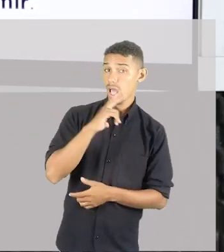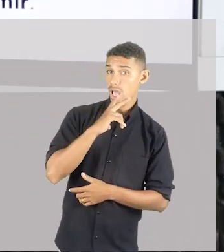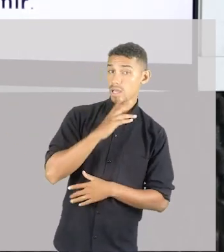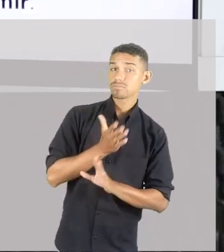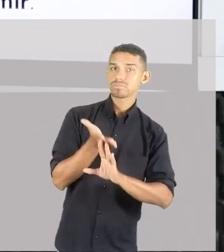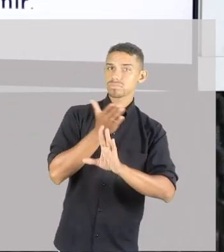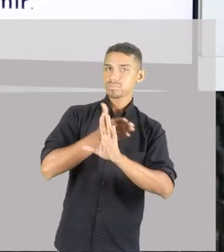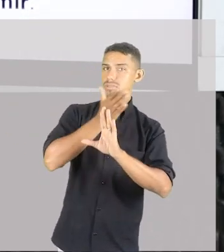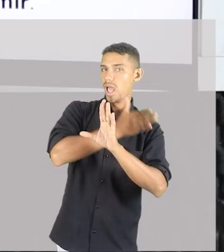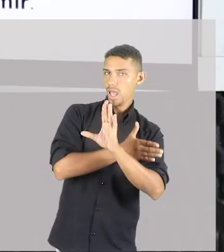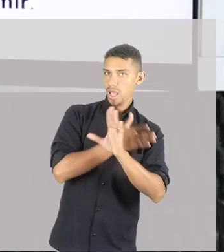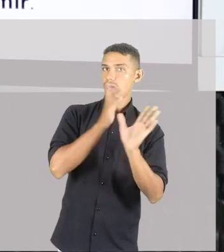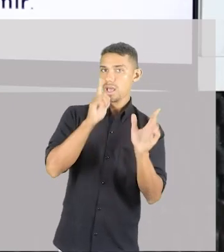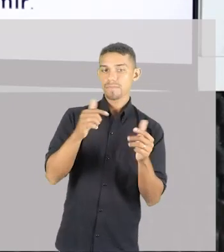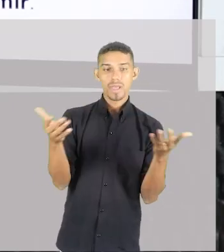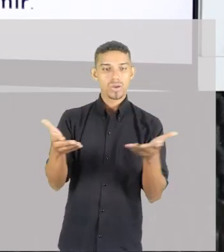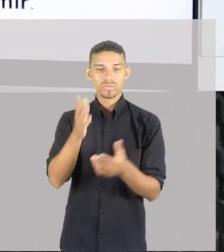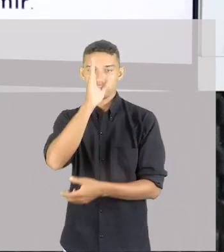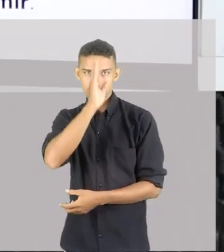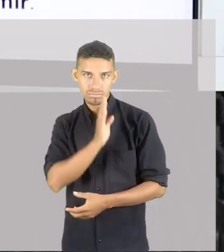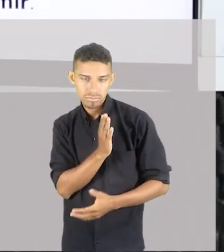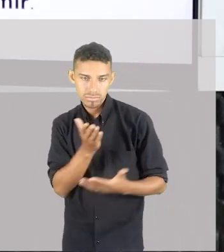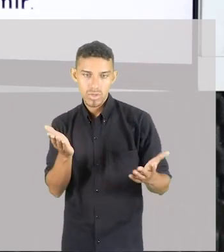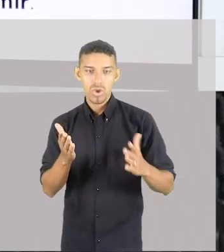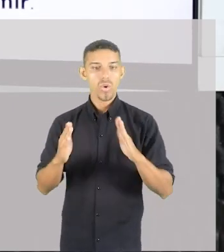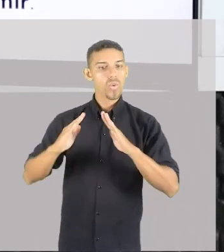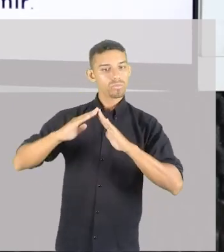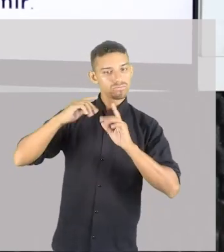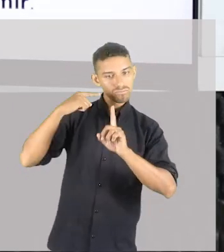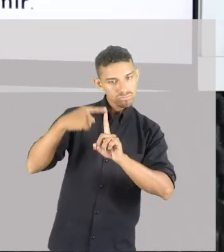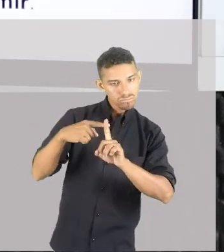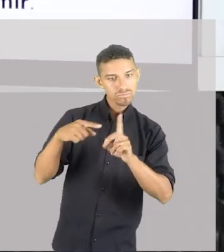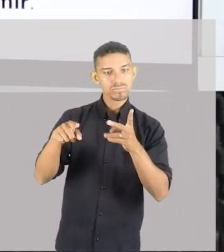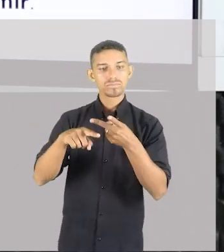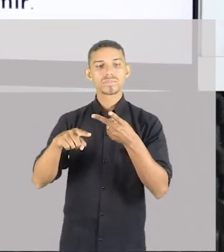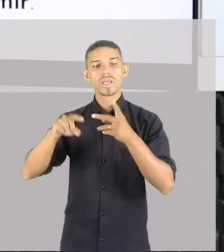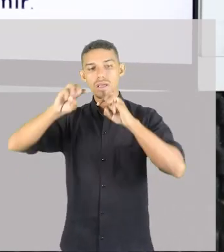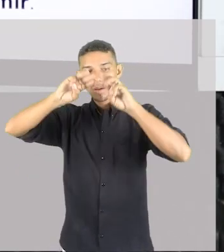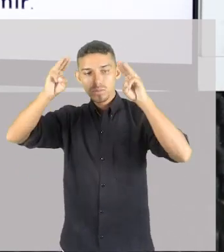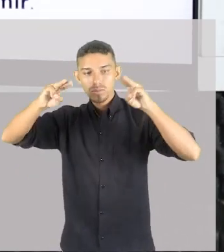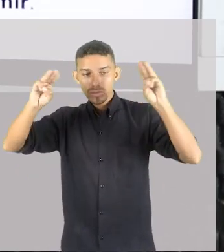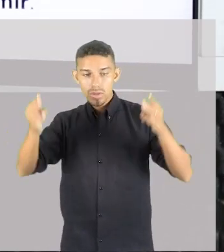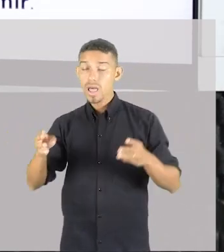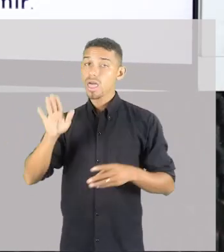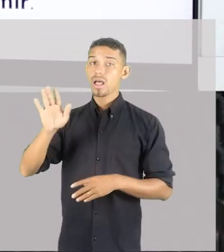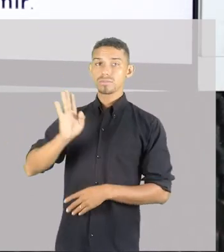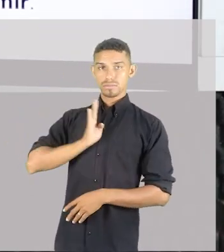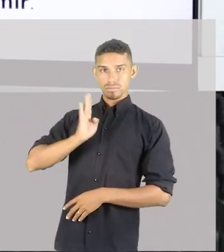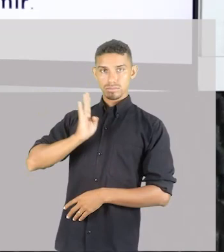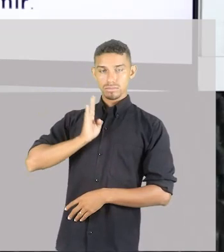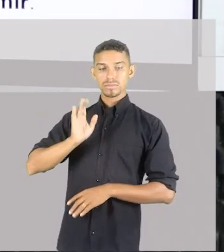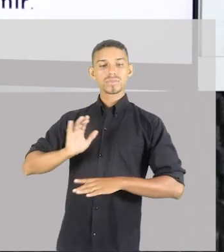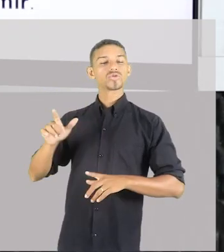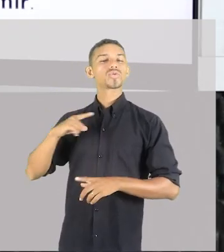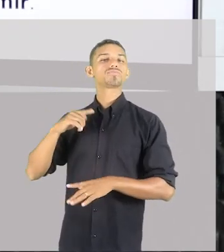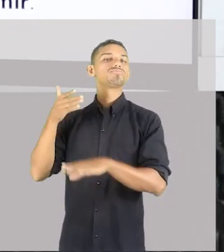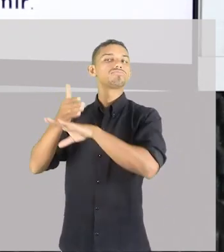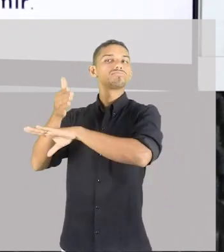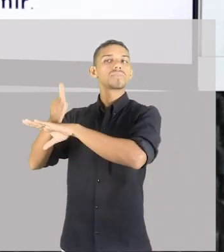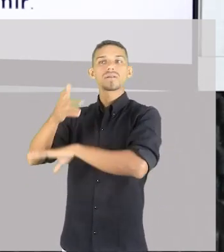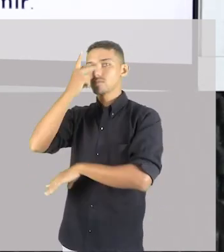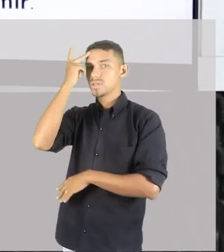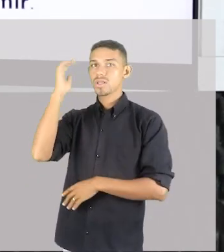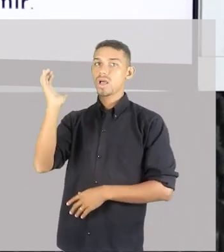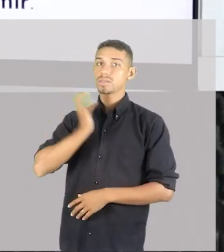era restrito. Obras que eram confinadas em igrejas e museus, que era o propósito dos burgueses. Só quem tinha acesso eram as